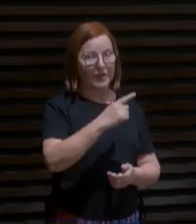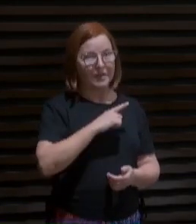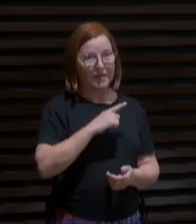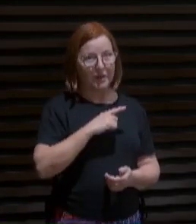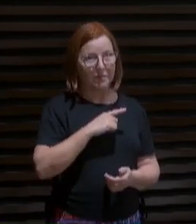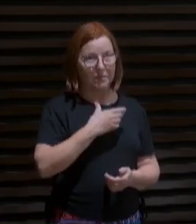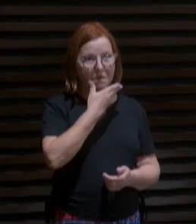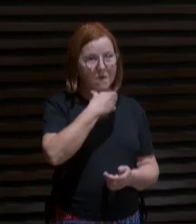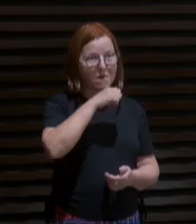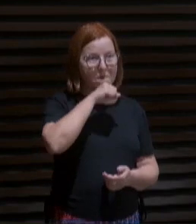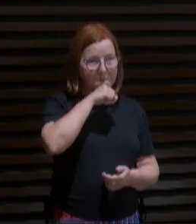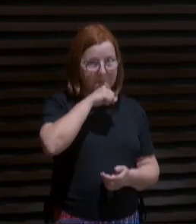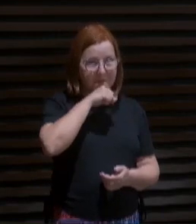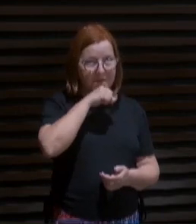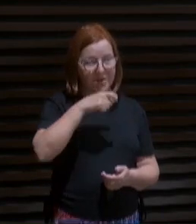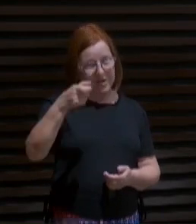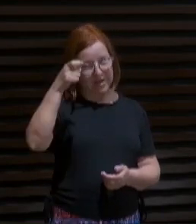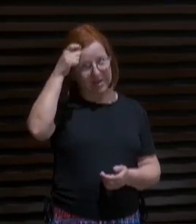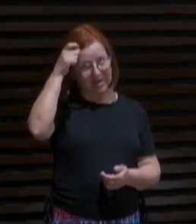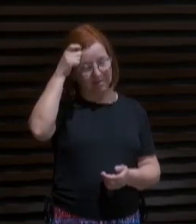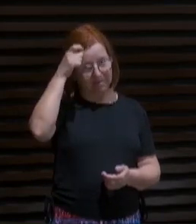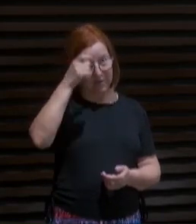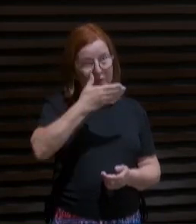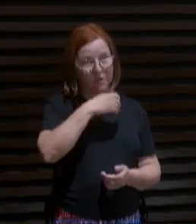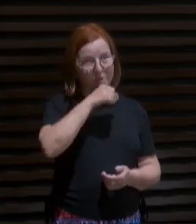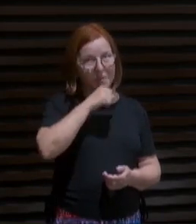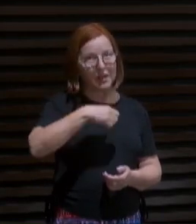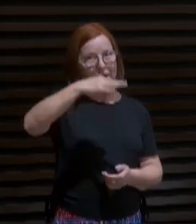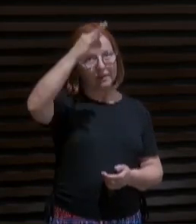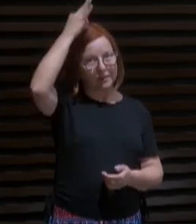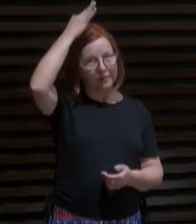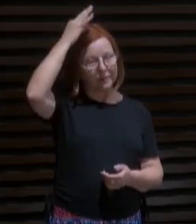diabo, o pai espiritual.